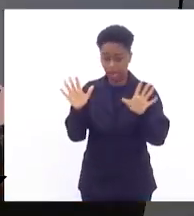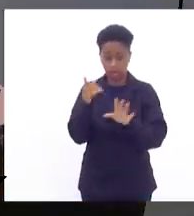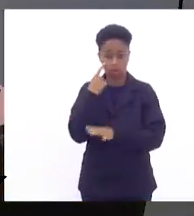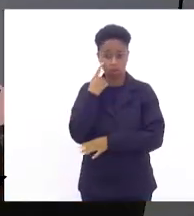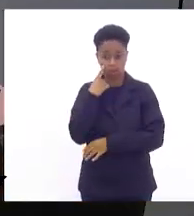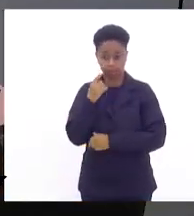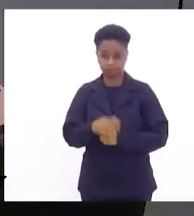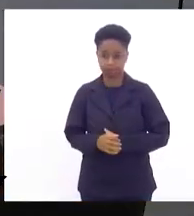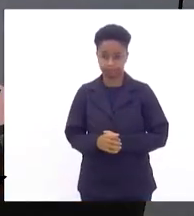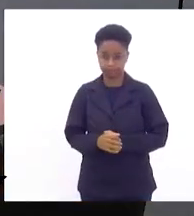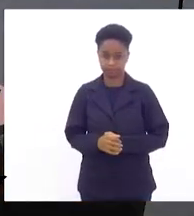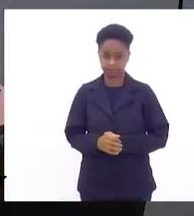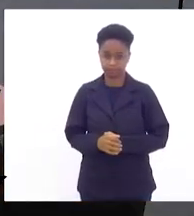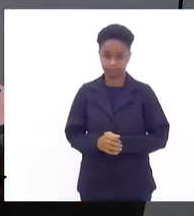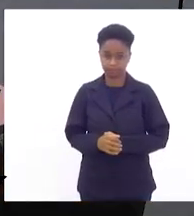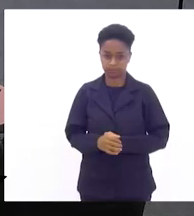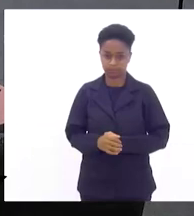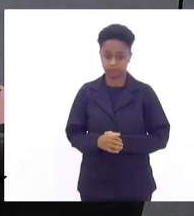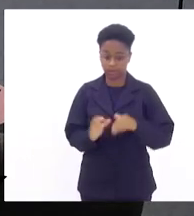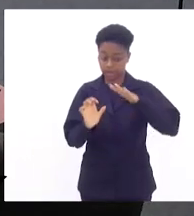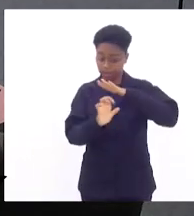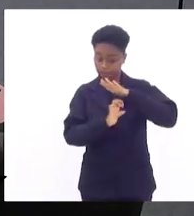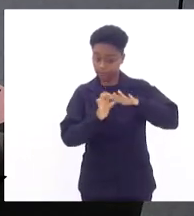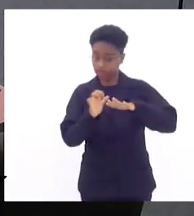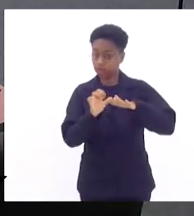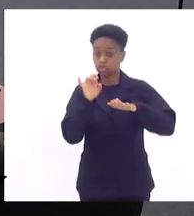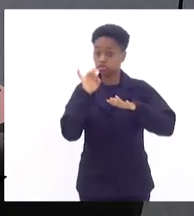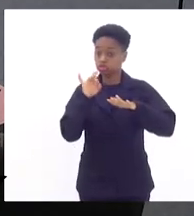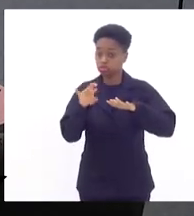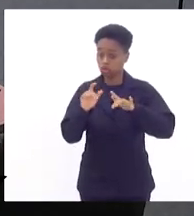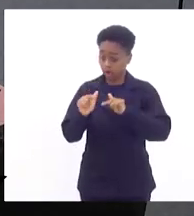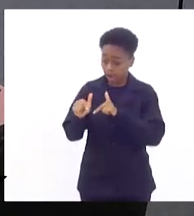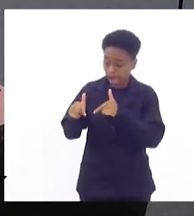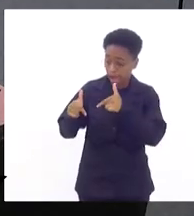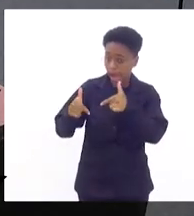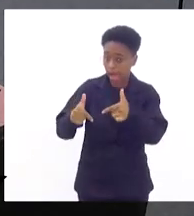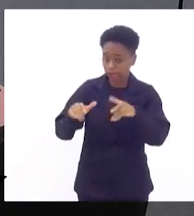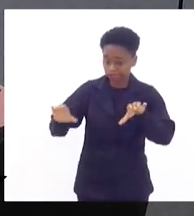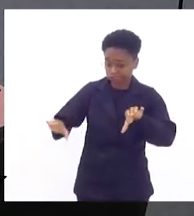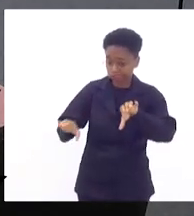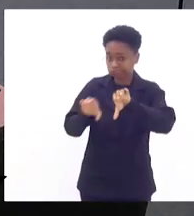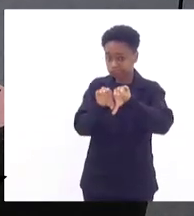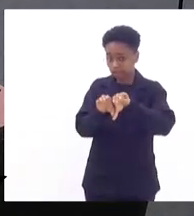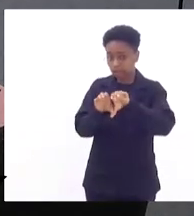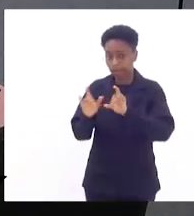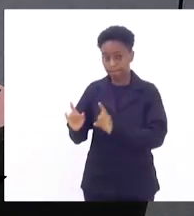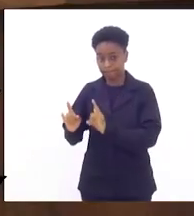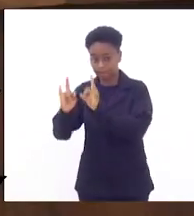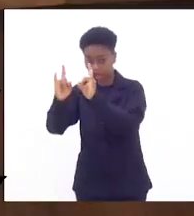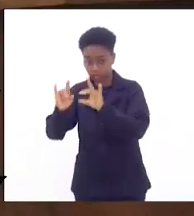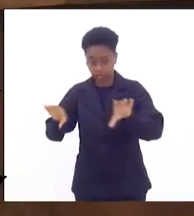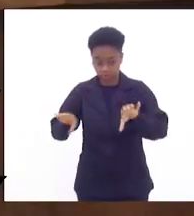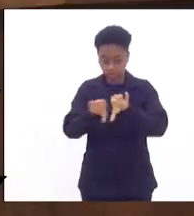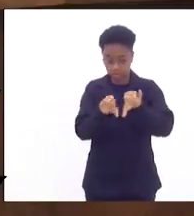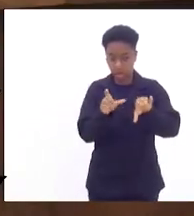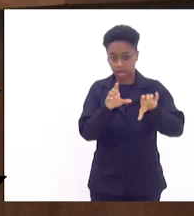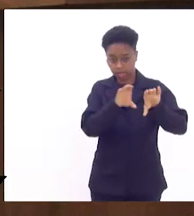seguinte: a concessionária somente poderá executar a conexão do ramal predial à rede coletora de